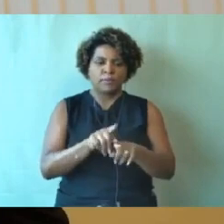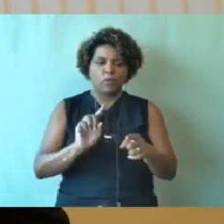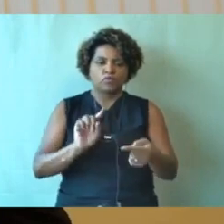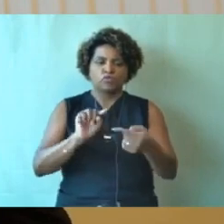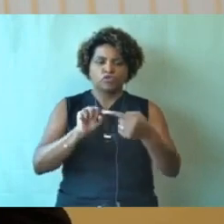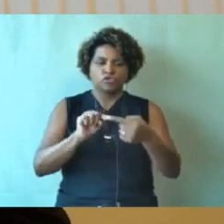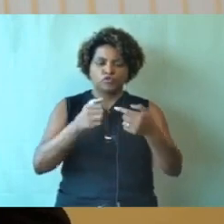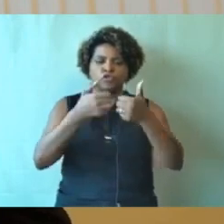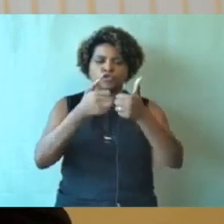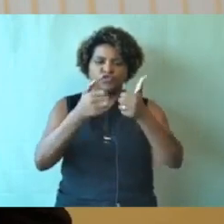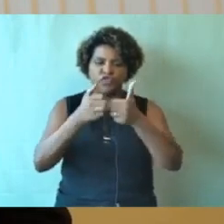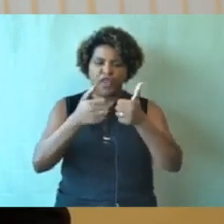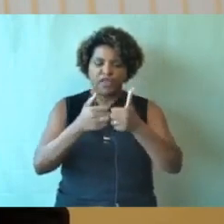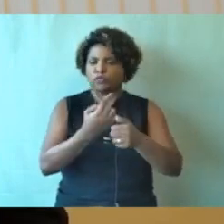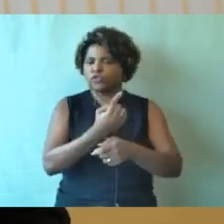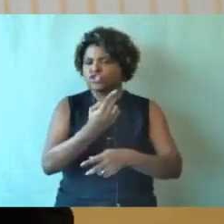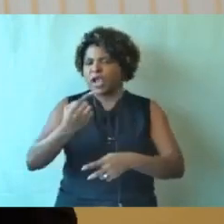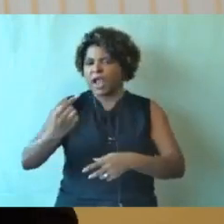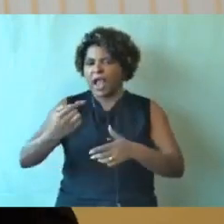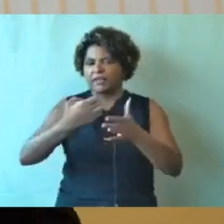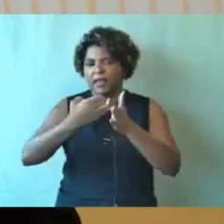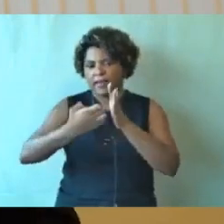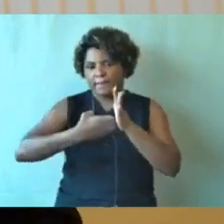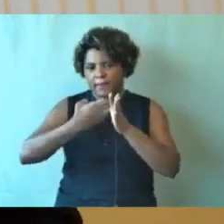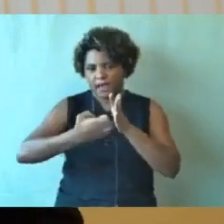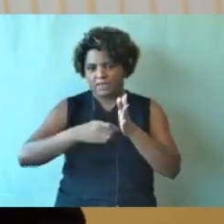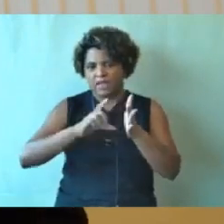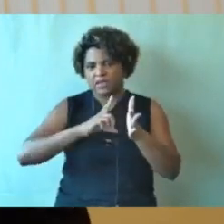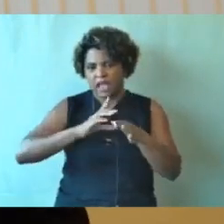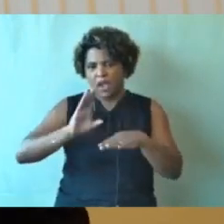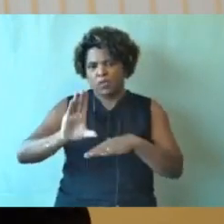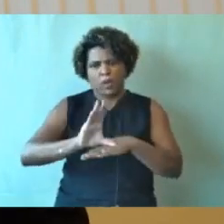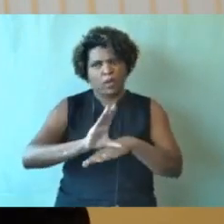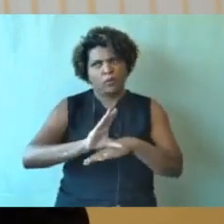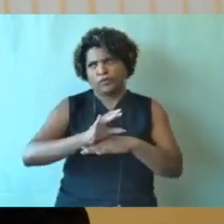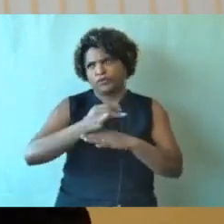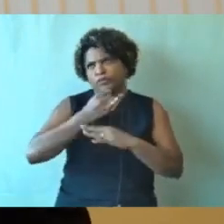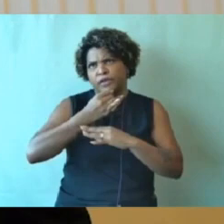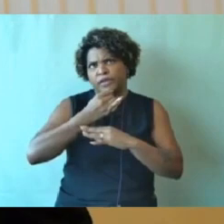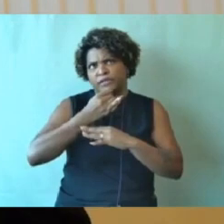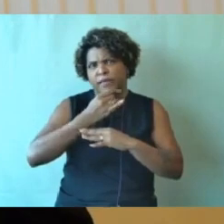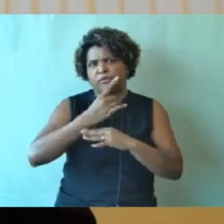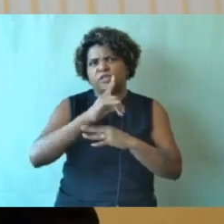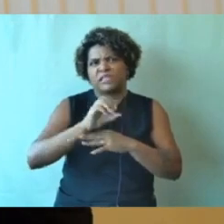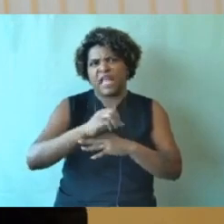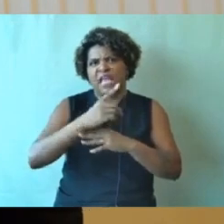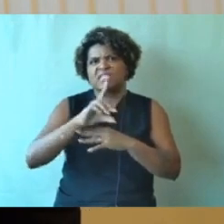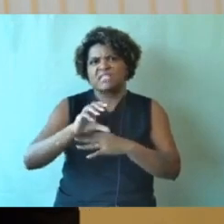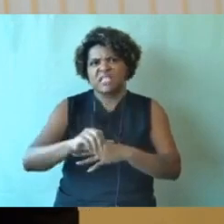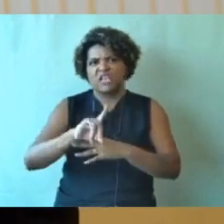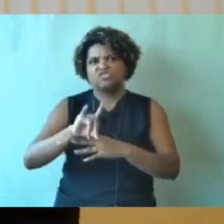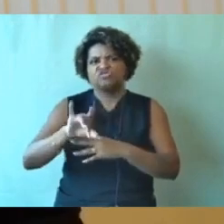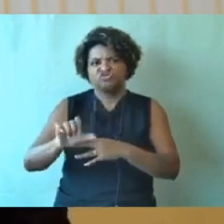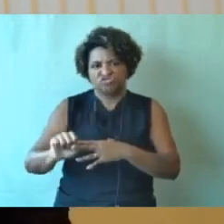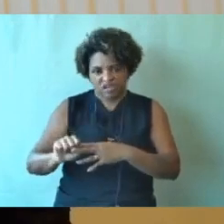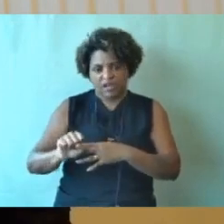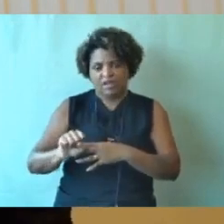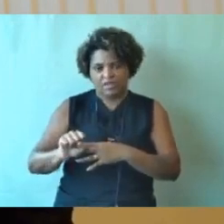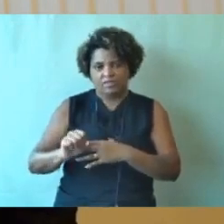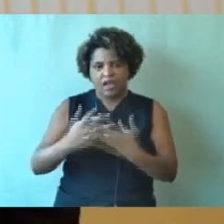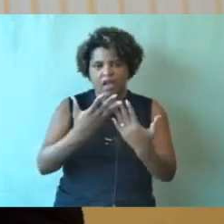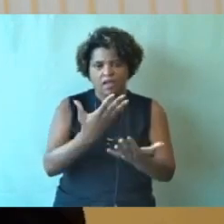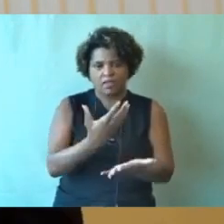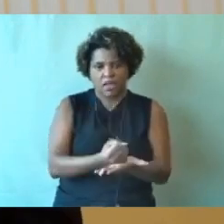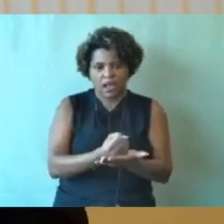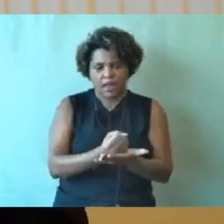dentro do sistema inteiro. Vem um recurso da ordem de tantos milhões, de 10 em 10 dias, por decêndio. Ele é, conforme a